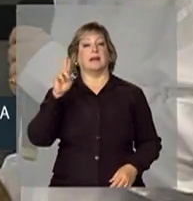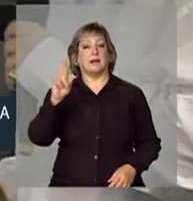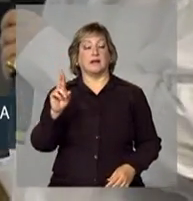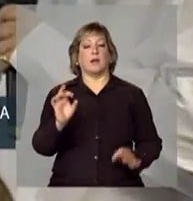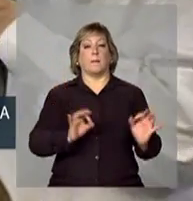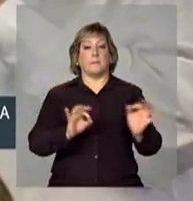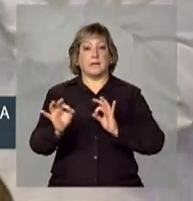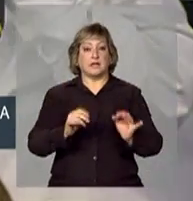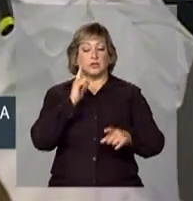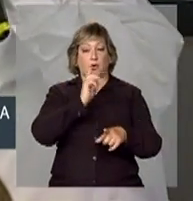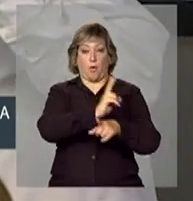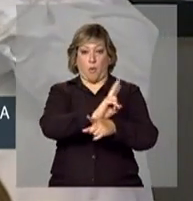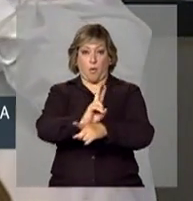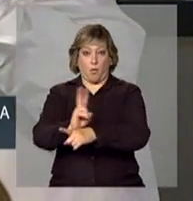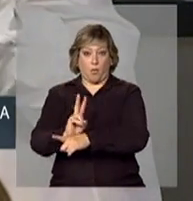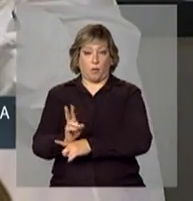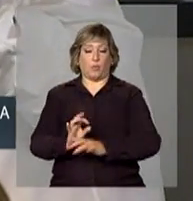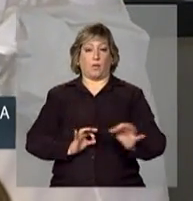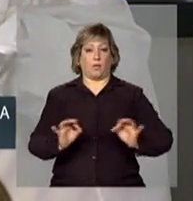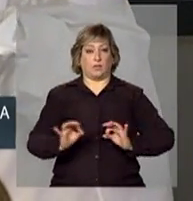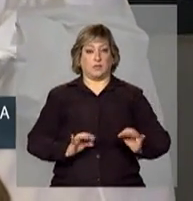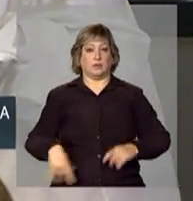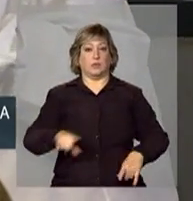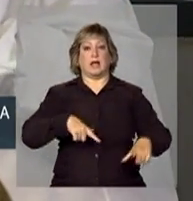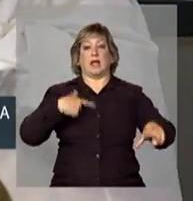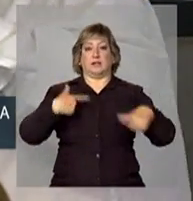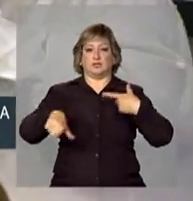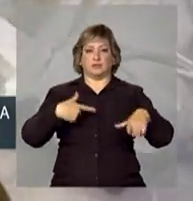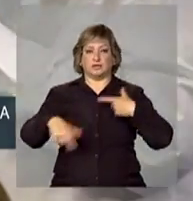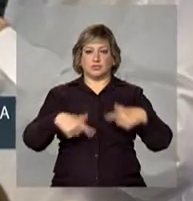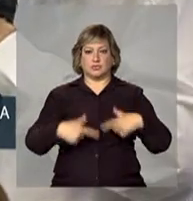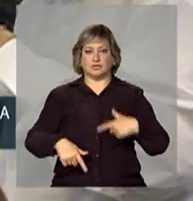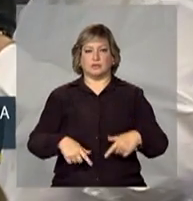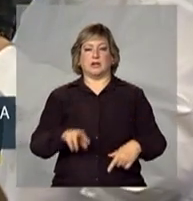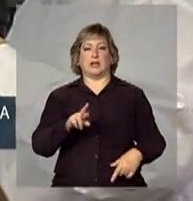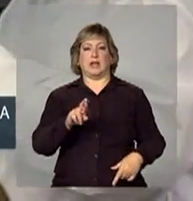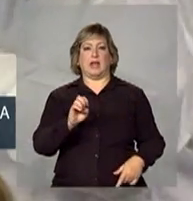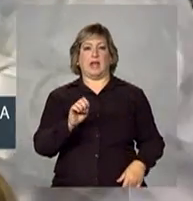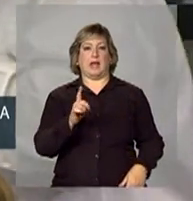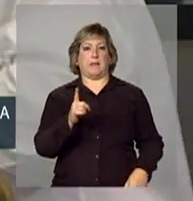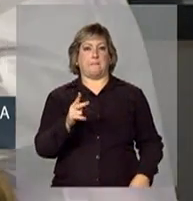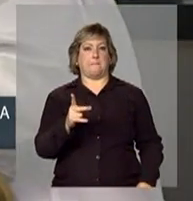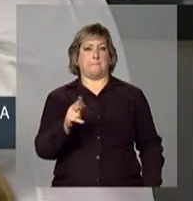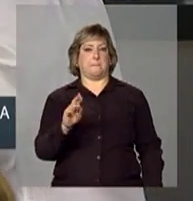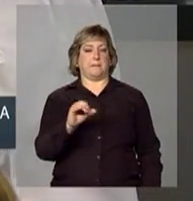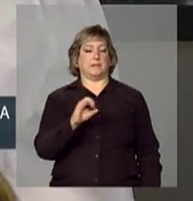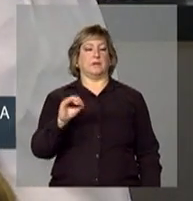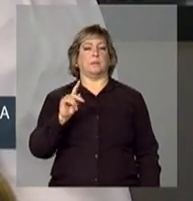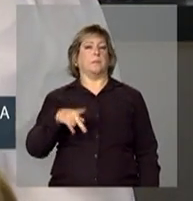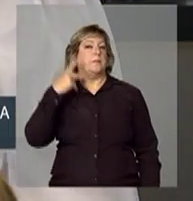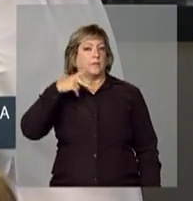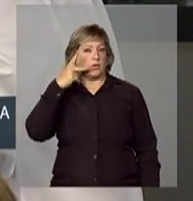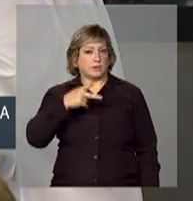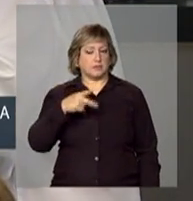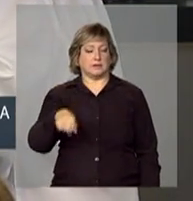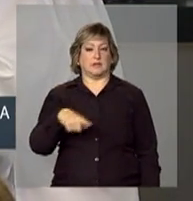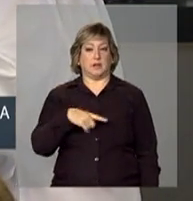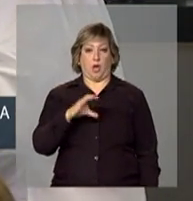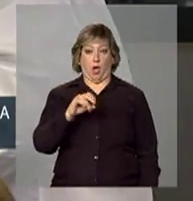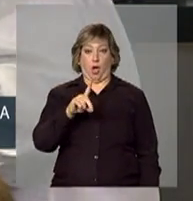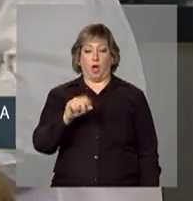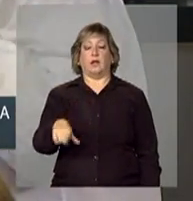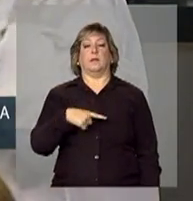do controle e da coordenação das ações de repressão política. O COD do 1º Exército